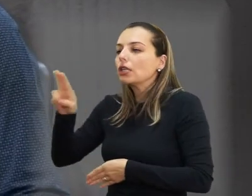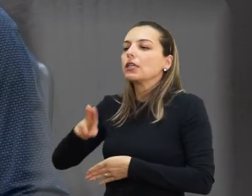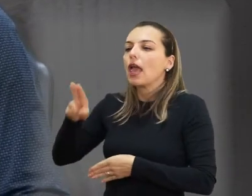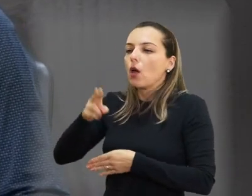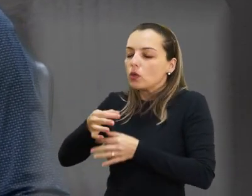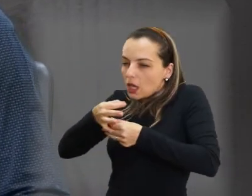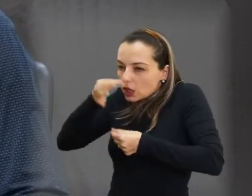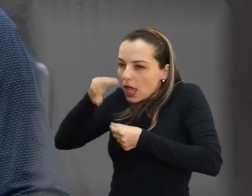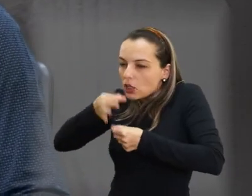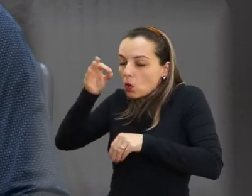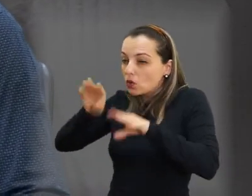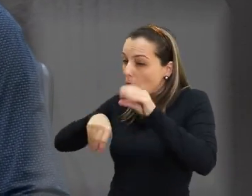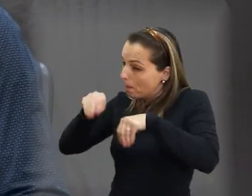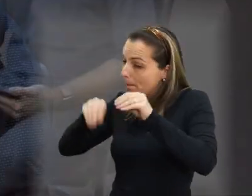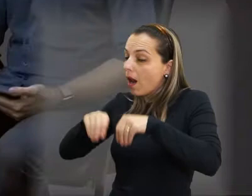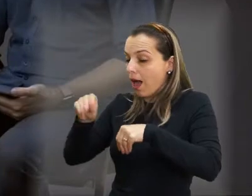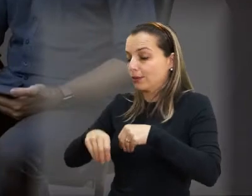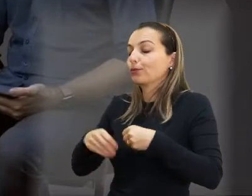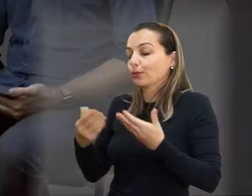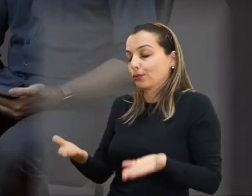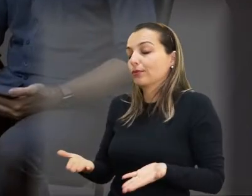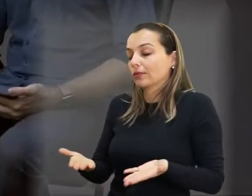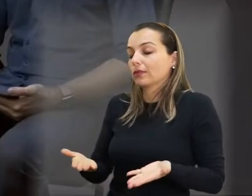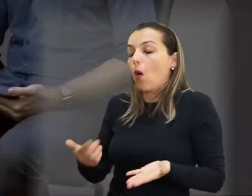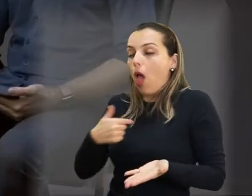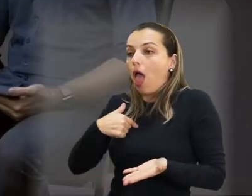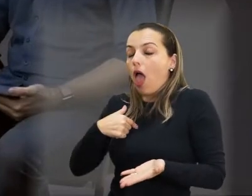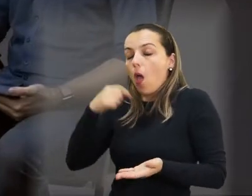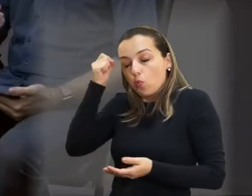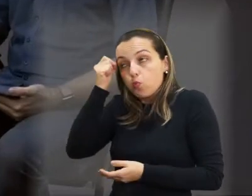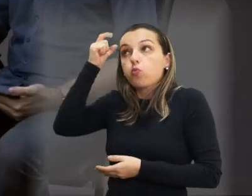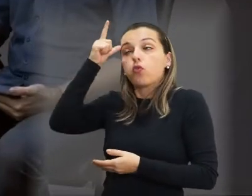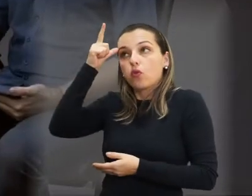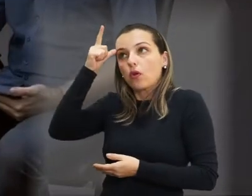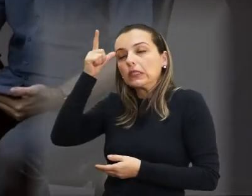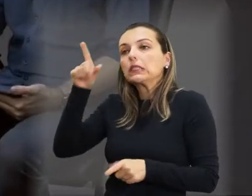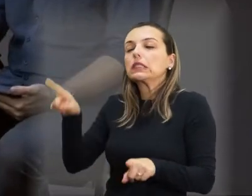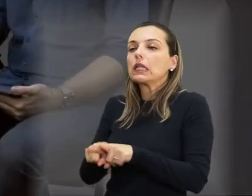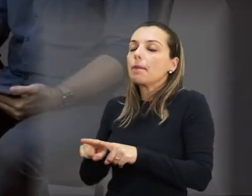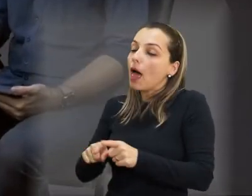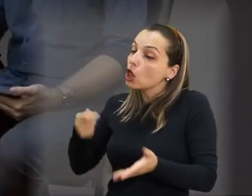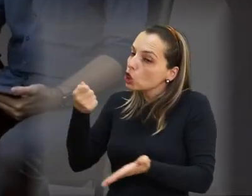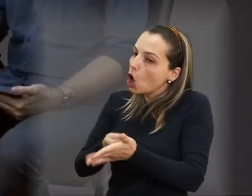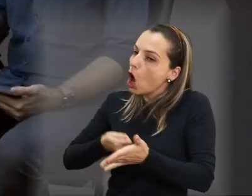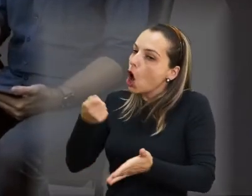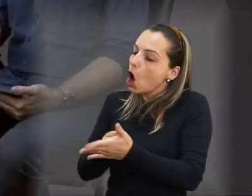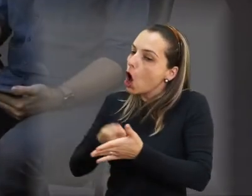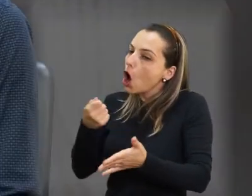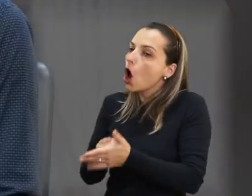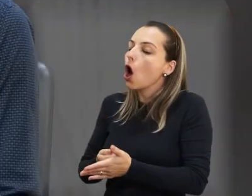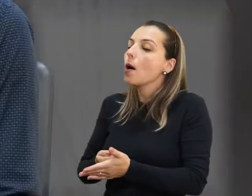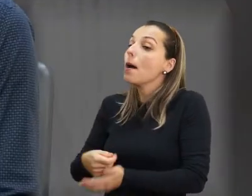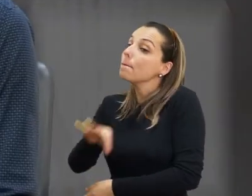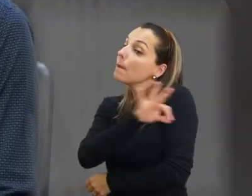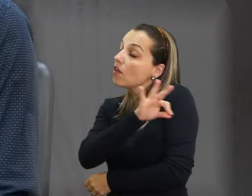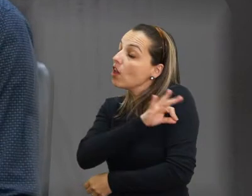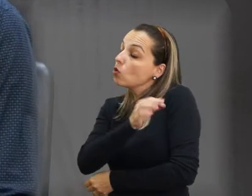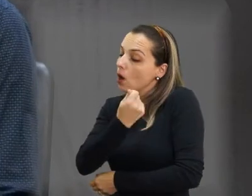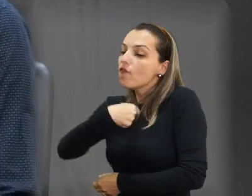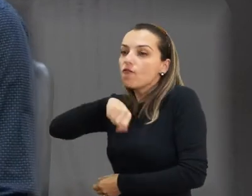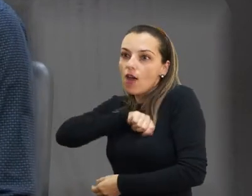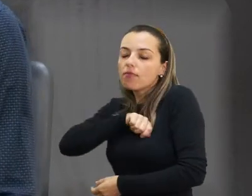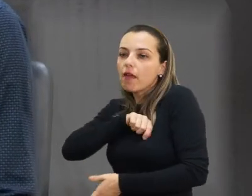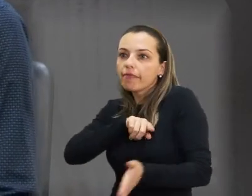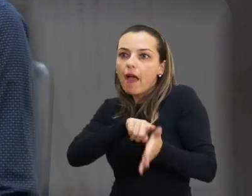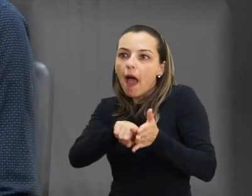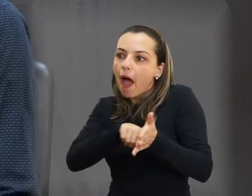sem ser biodegradável. Então, o vereador orienta, conscientiza. Sim, conscientizo, e inclusive a gente cobra aqui, através desse vídeo, o Poder Executivo que tem que